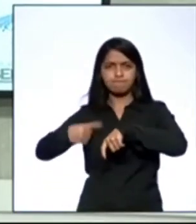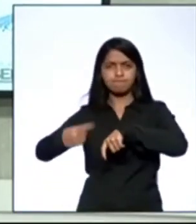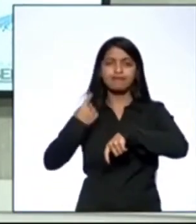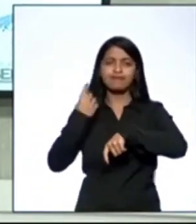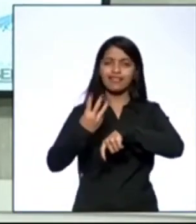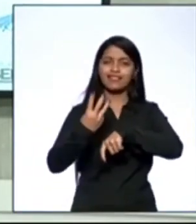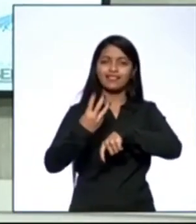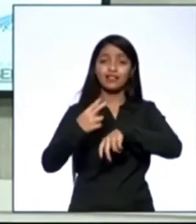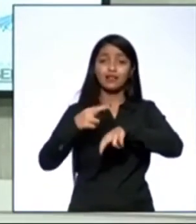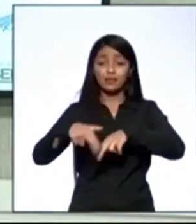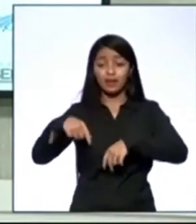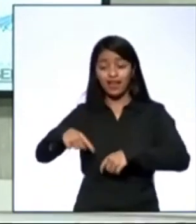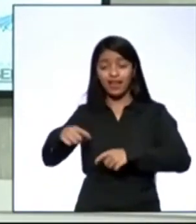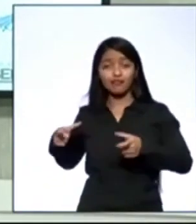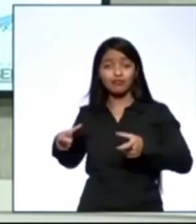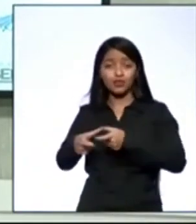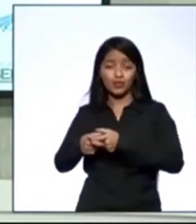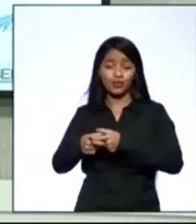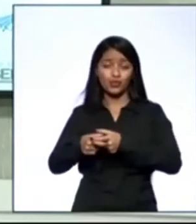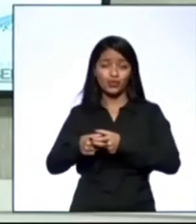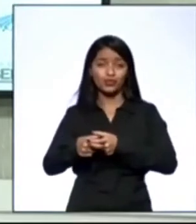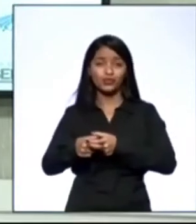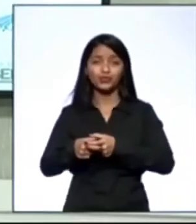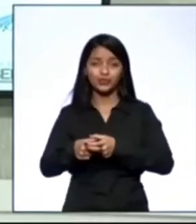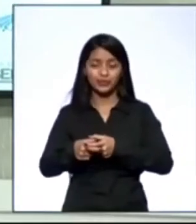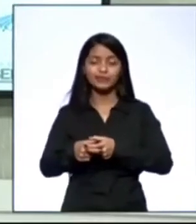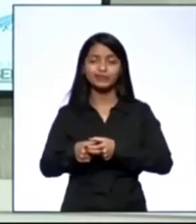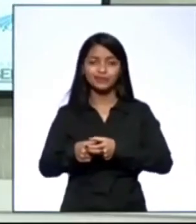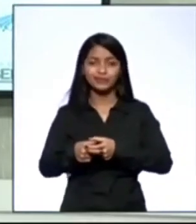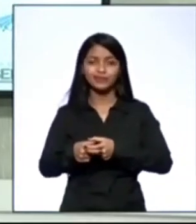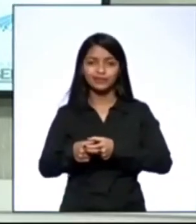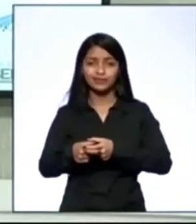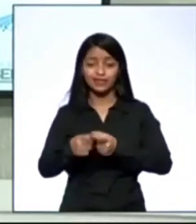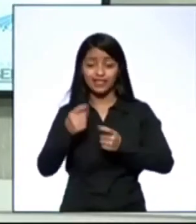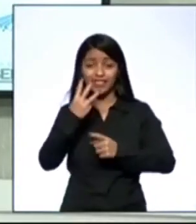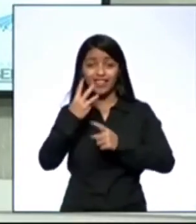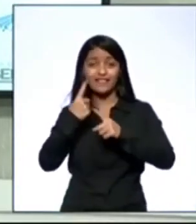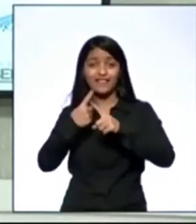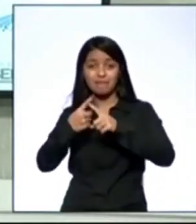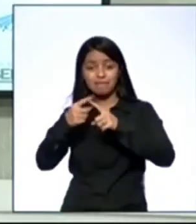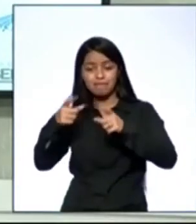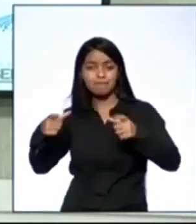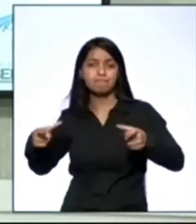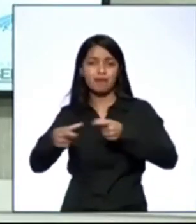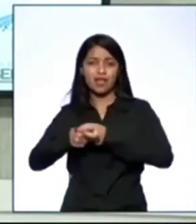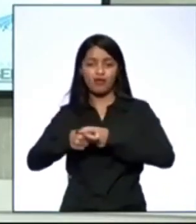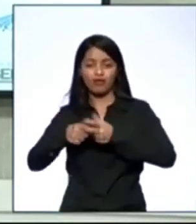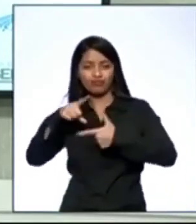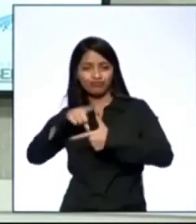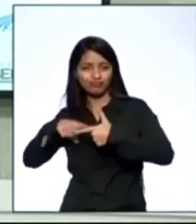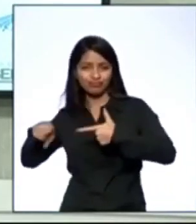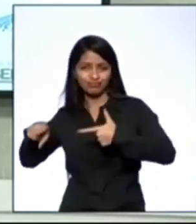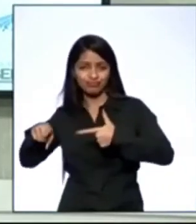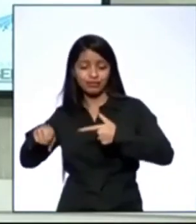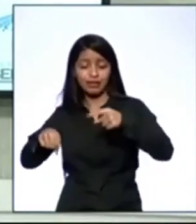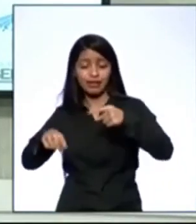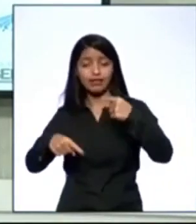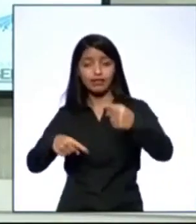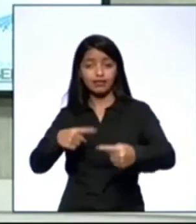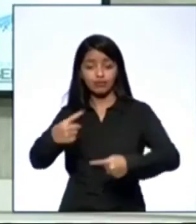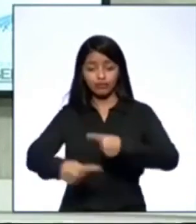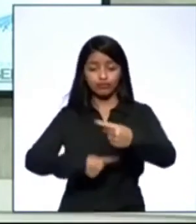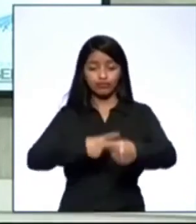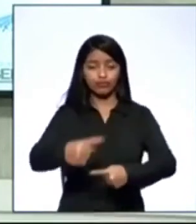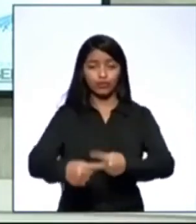catraca tem diâmetro ou raio 3 vezes menor. Então, cada volta da coroa, 3 voltas na